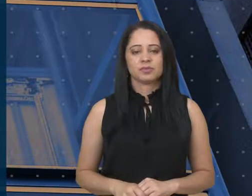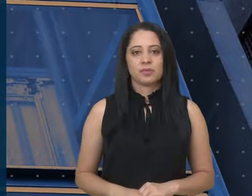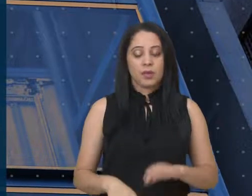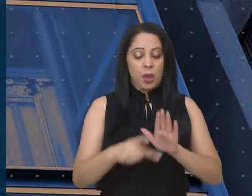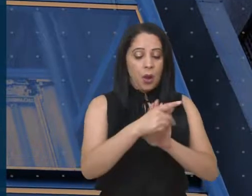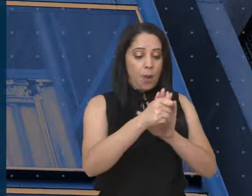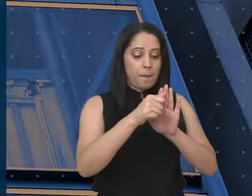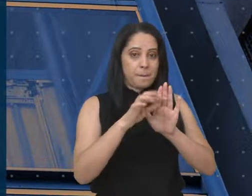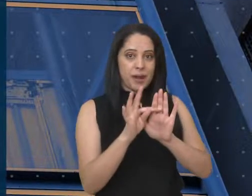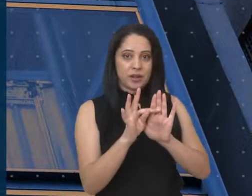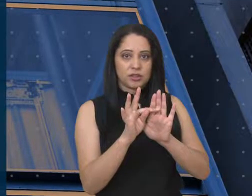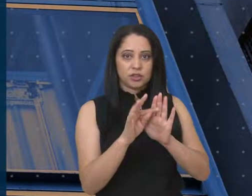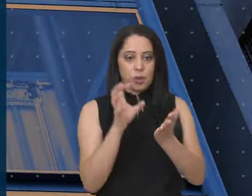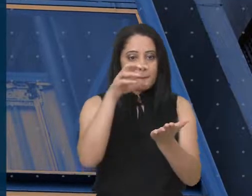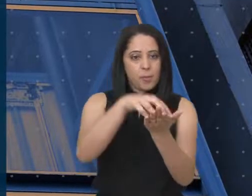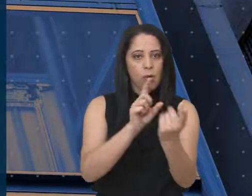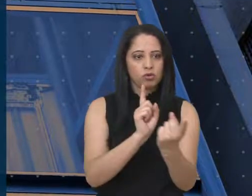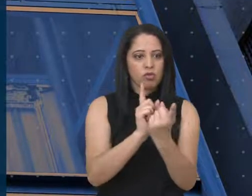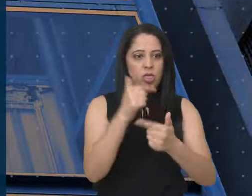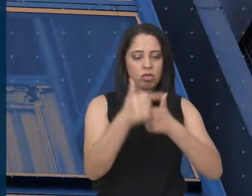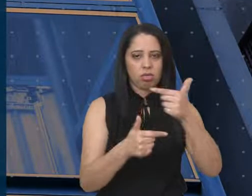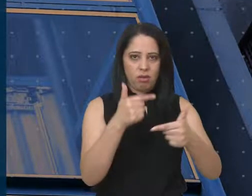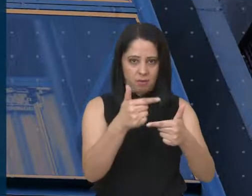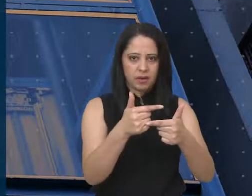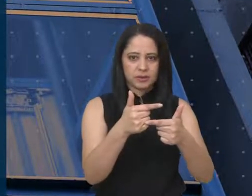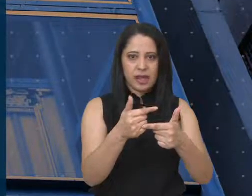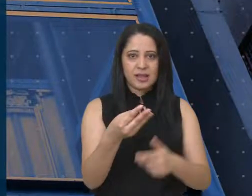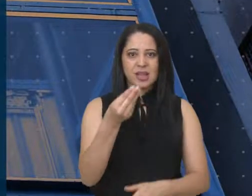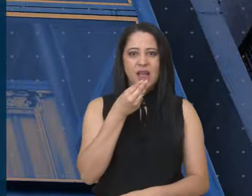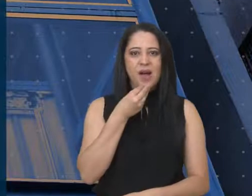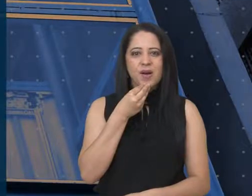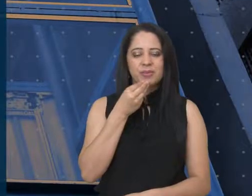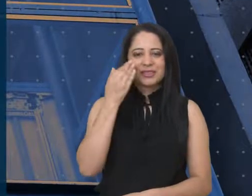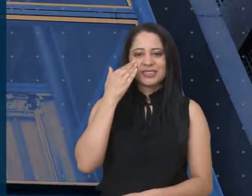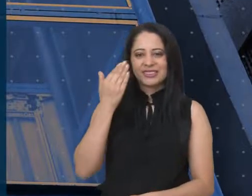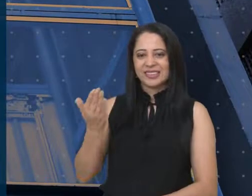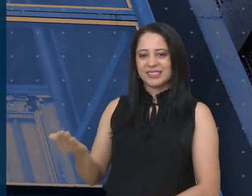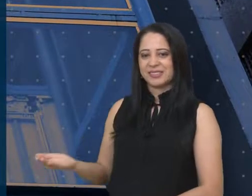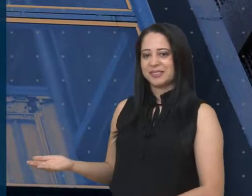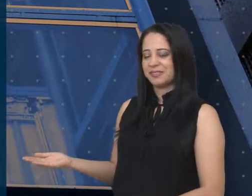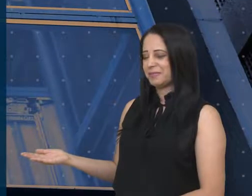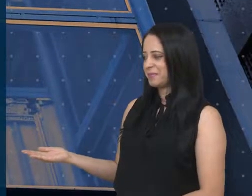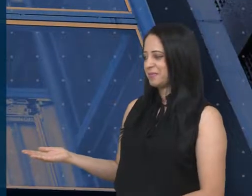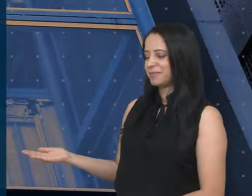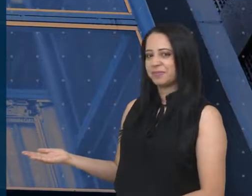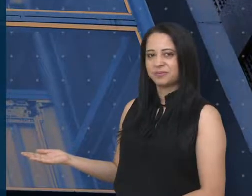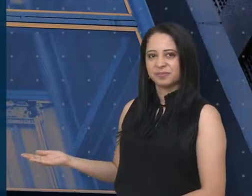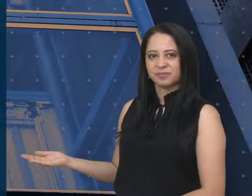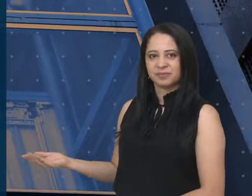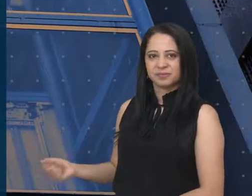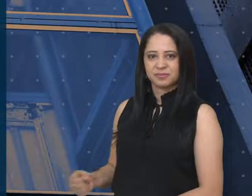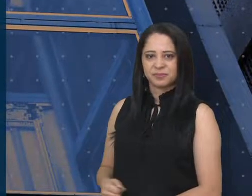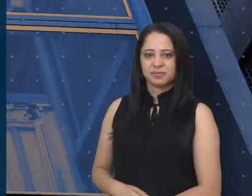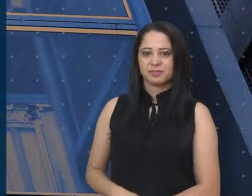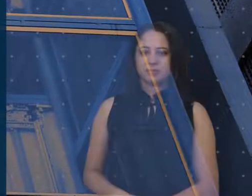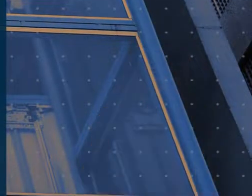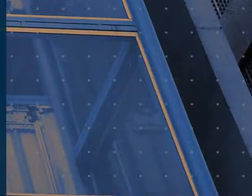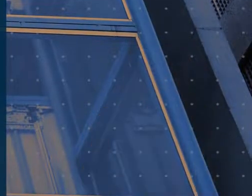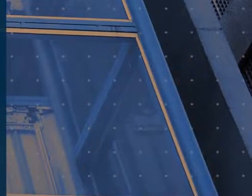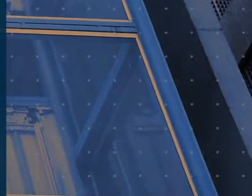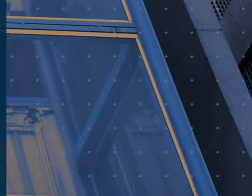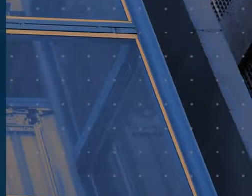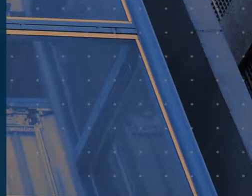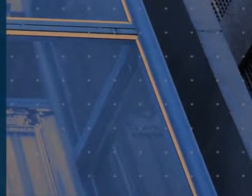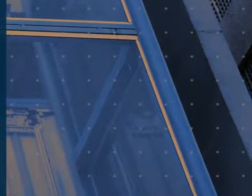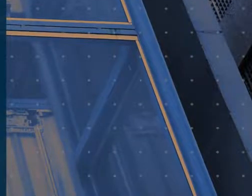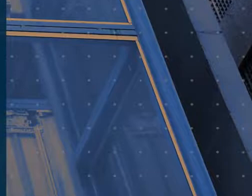O PAT, Posto de Atendimento ao Trabalhador de São José dos Campos, tem oportunidades de emprego para acabador de